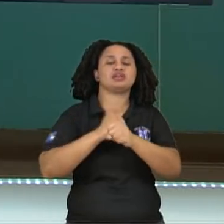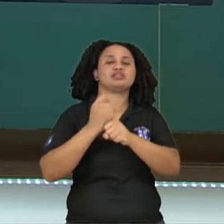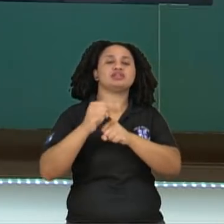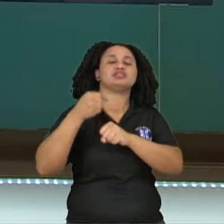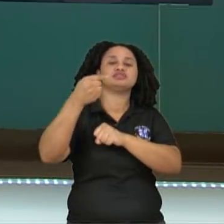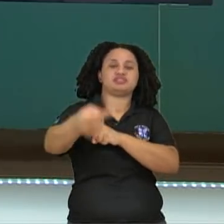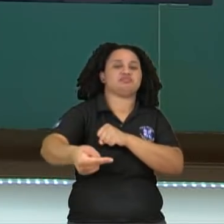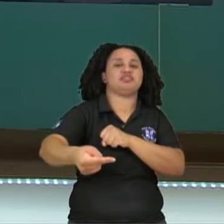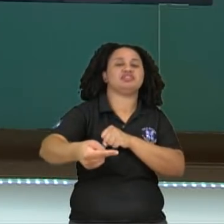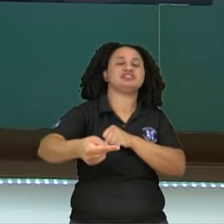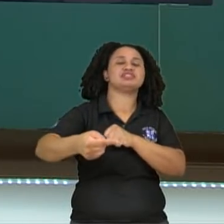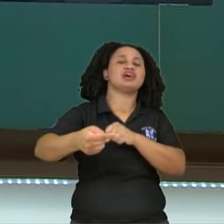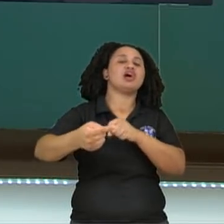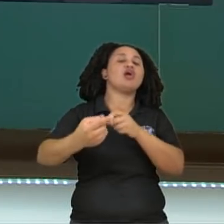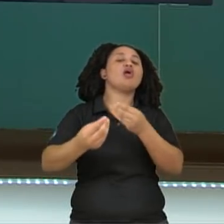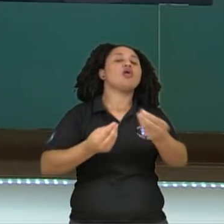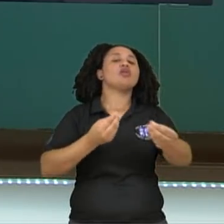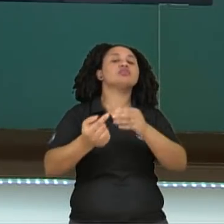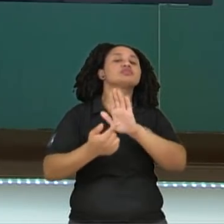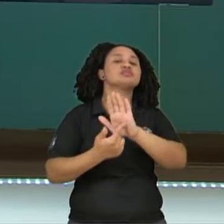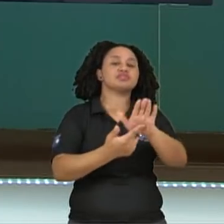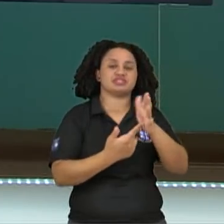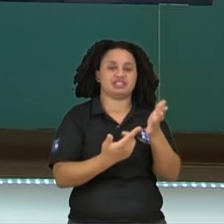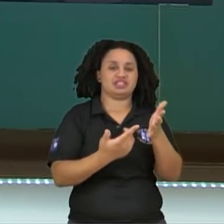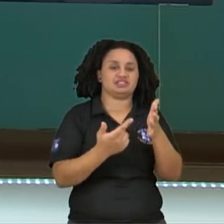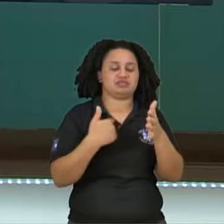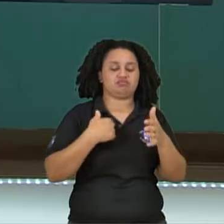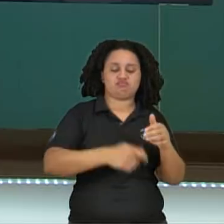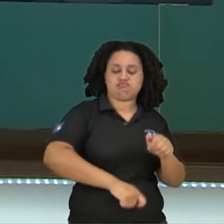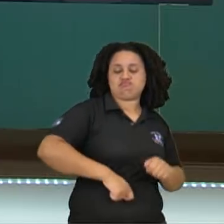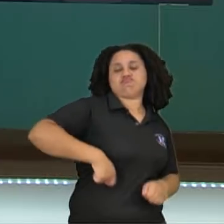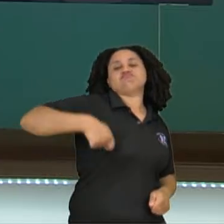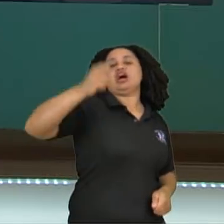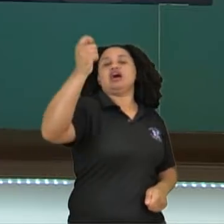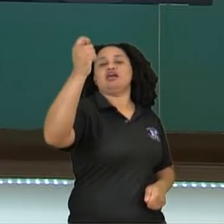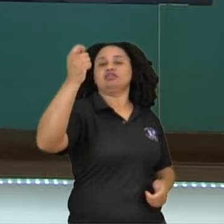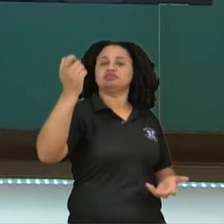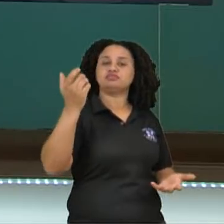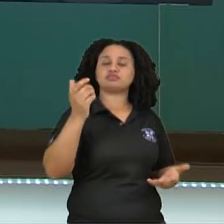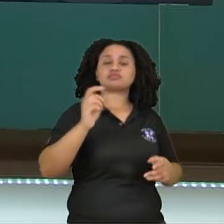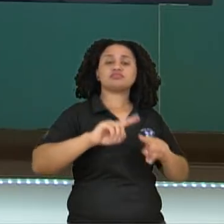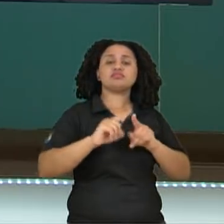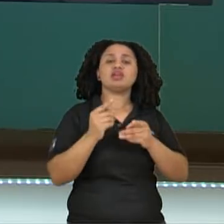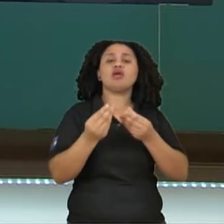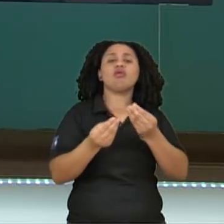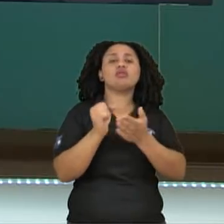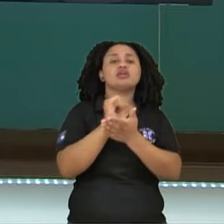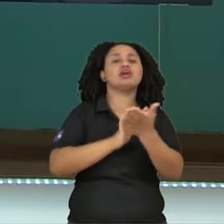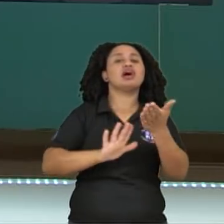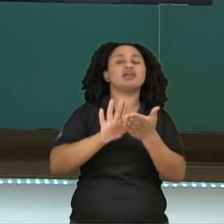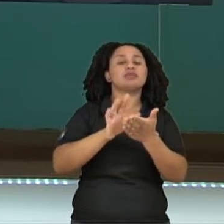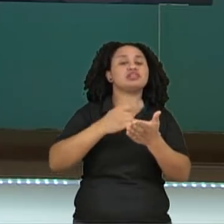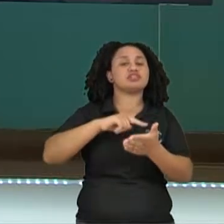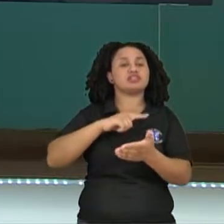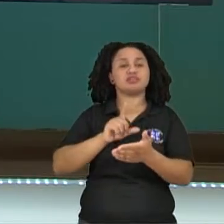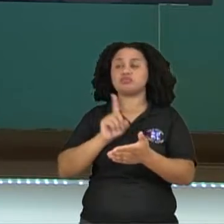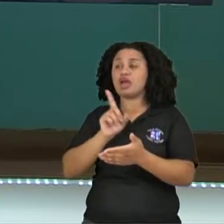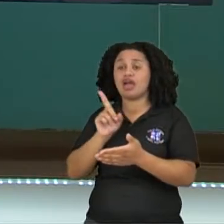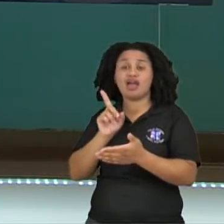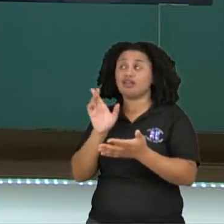Mineira tentava, assim, separar, né, Minas Gerais do restante da colônia. O Brasil ainda era uma colônia dominada